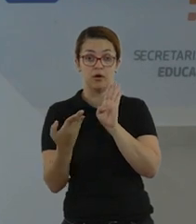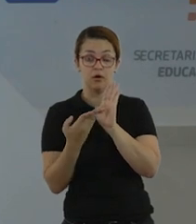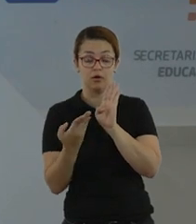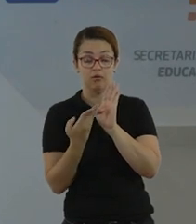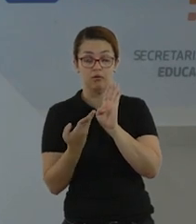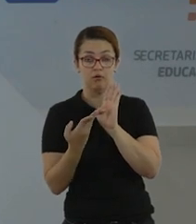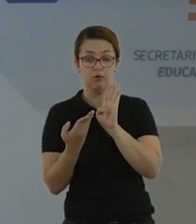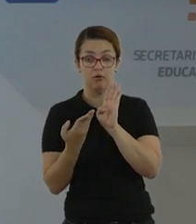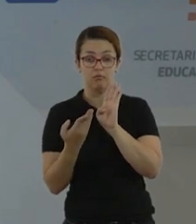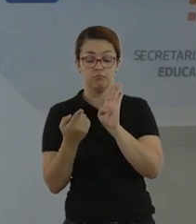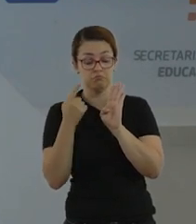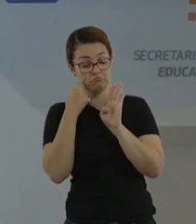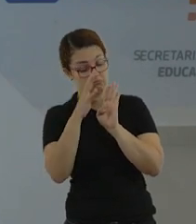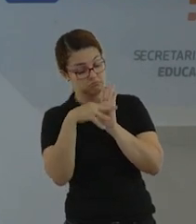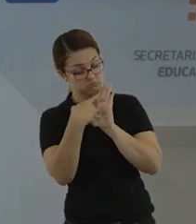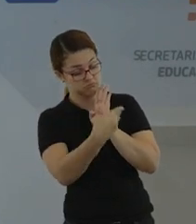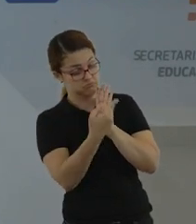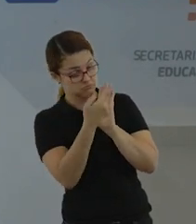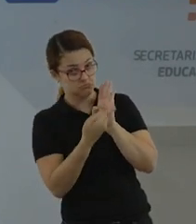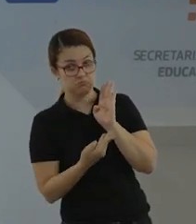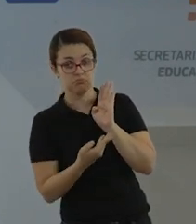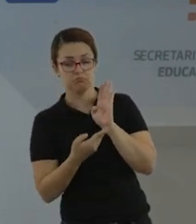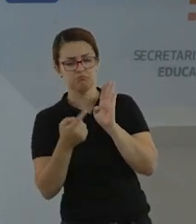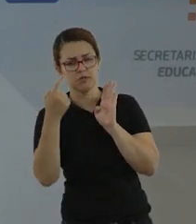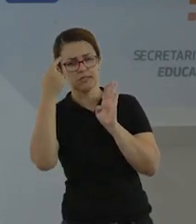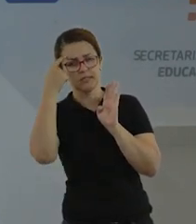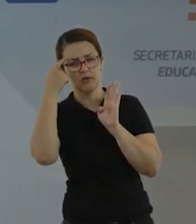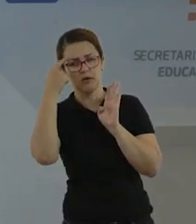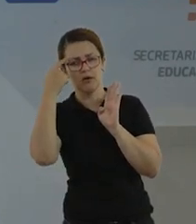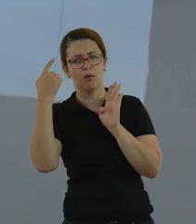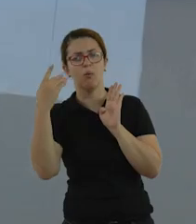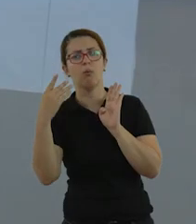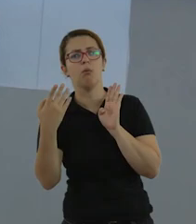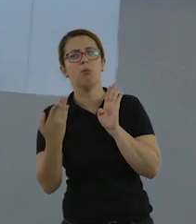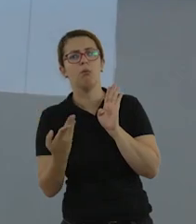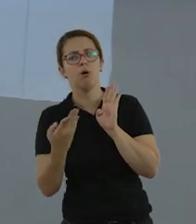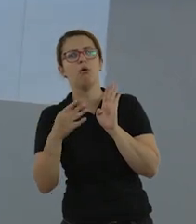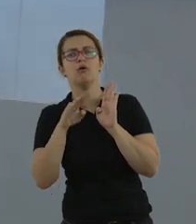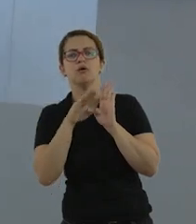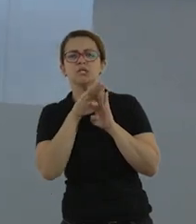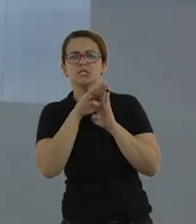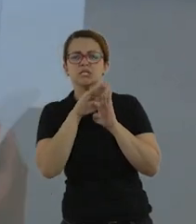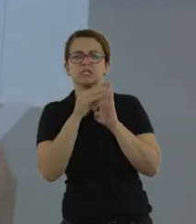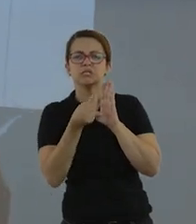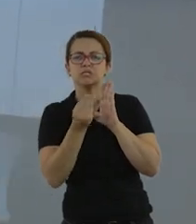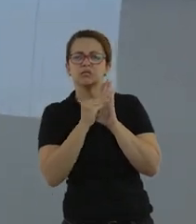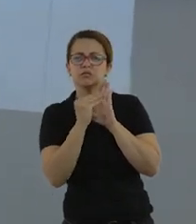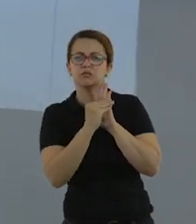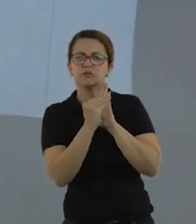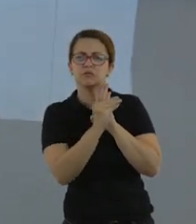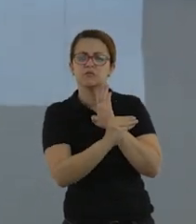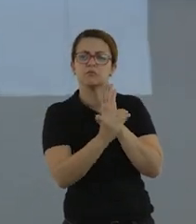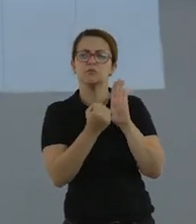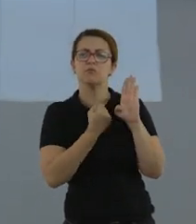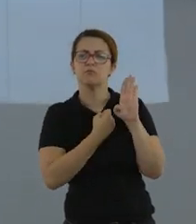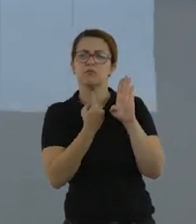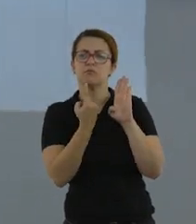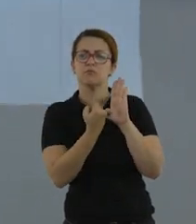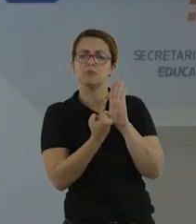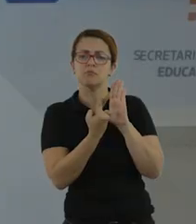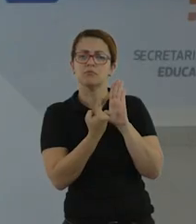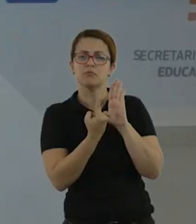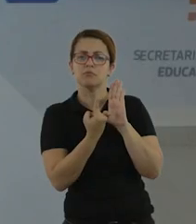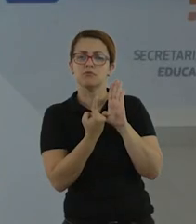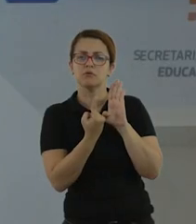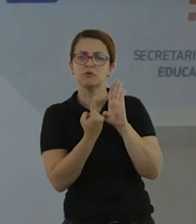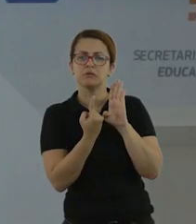nossa tabela, vai olhar lá e vai pensar em qual ordem eu vou colocar o número 1 que vai me